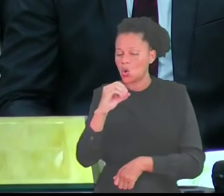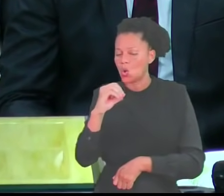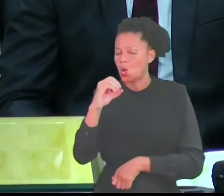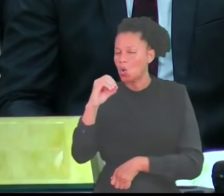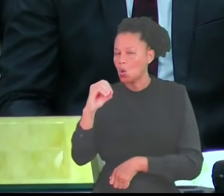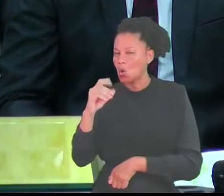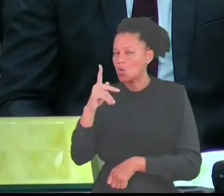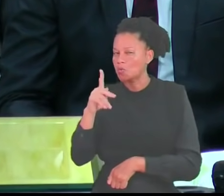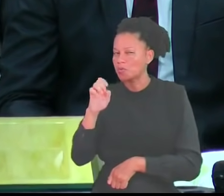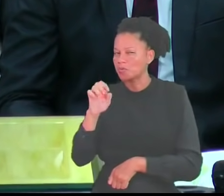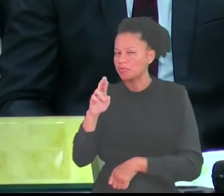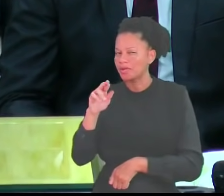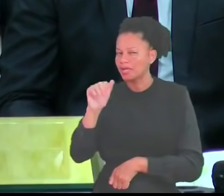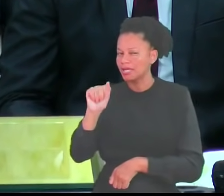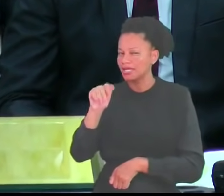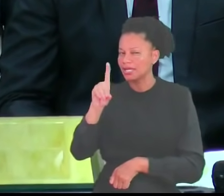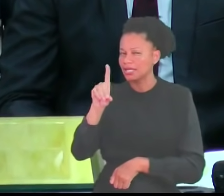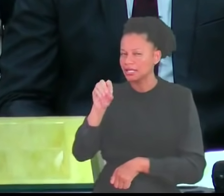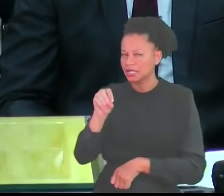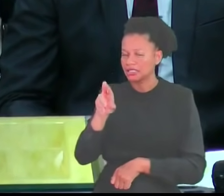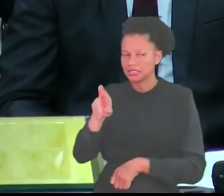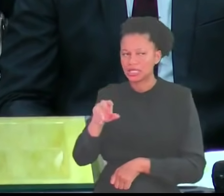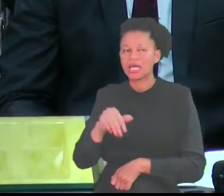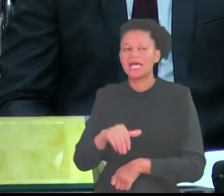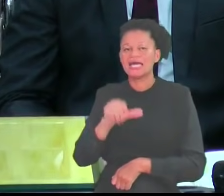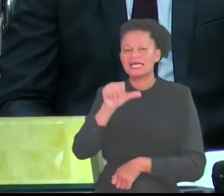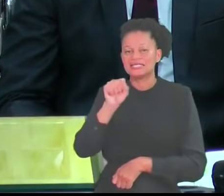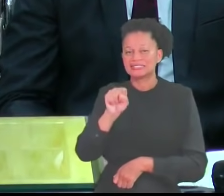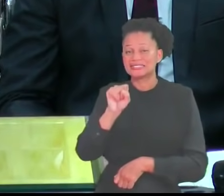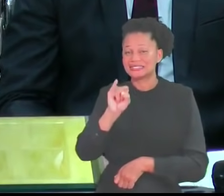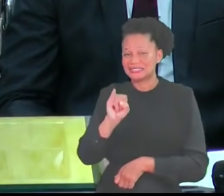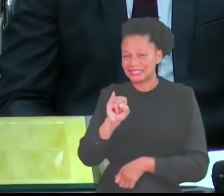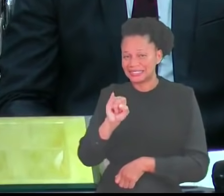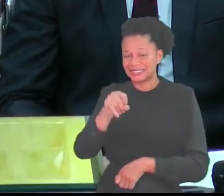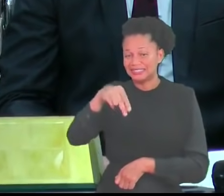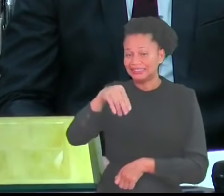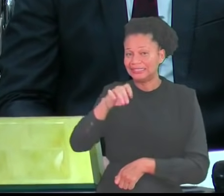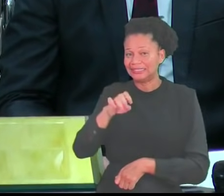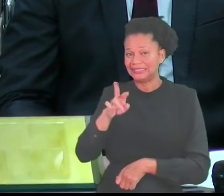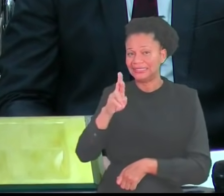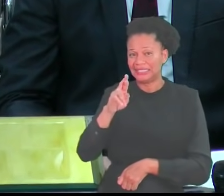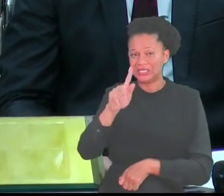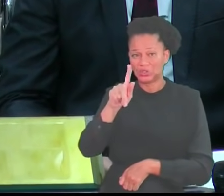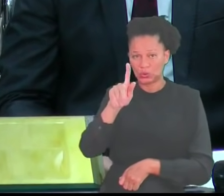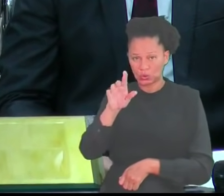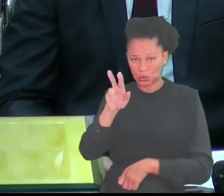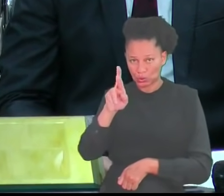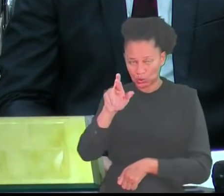grego é sinergos ou sunergos, e significa